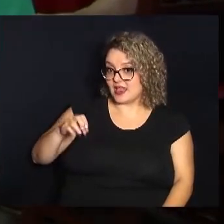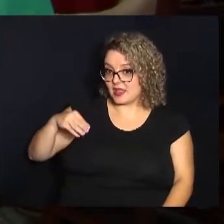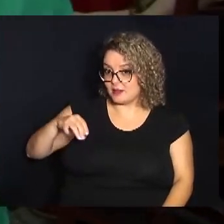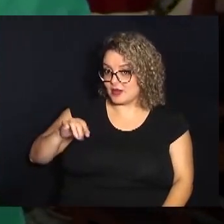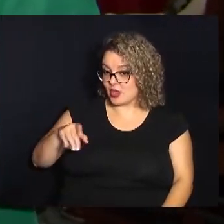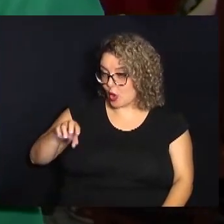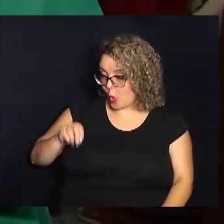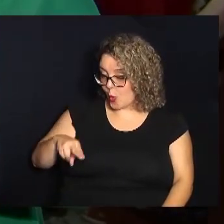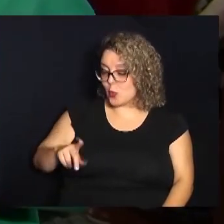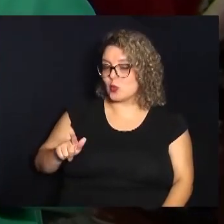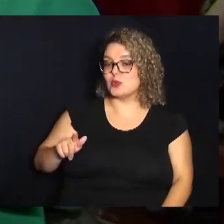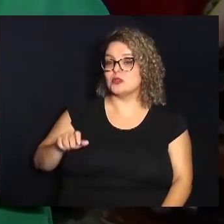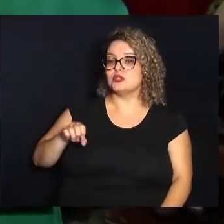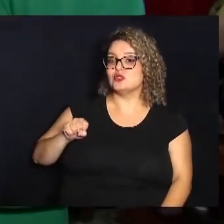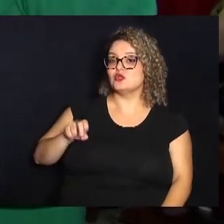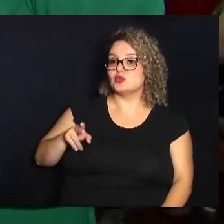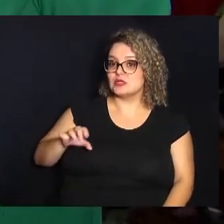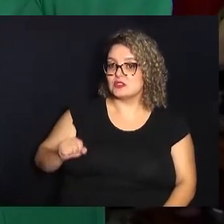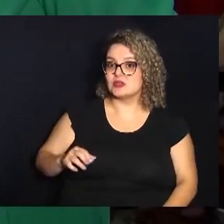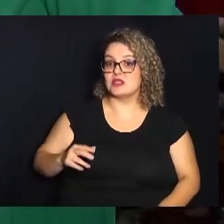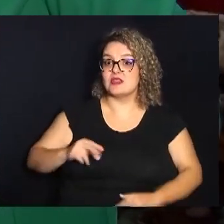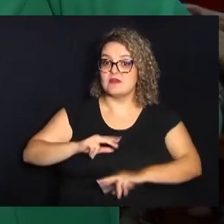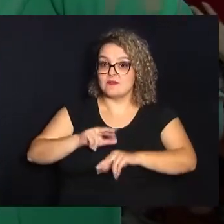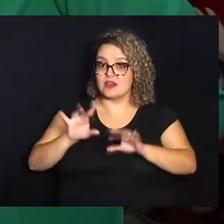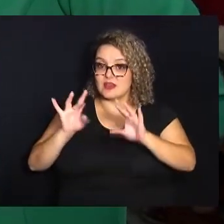essa polenta mais que especial.